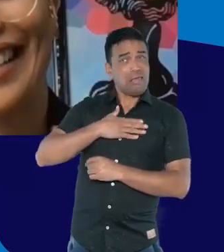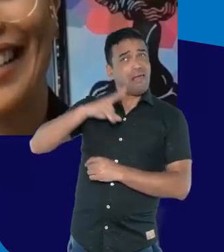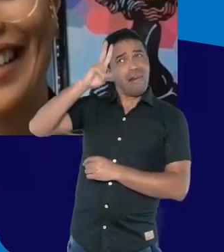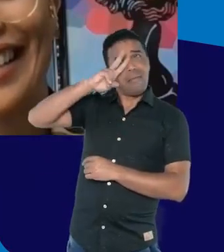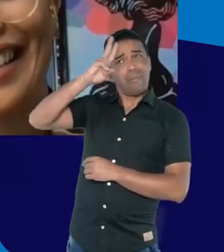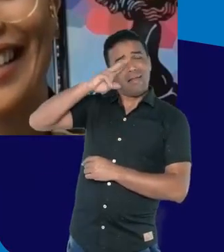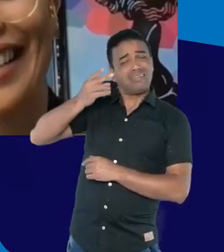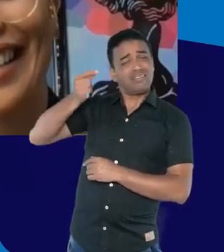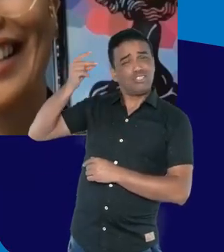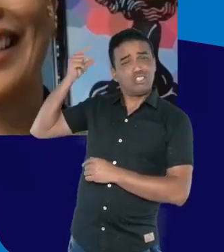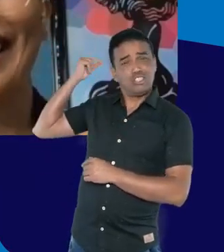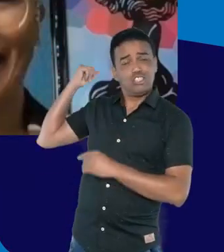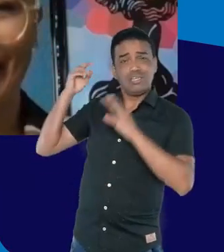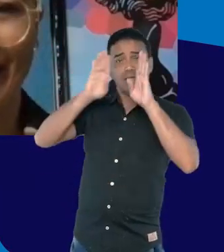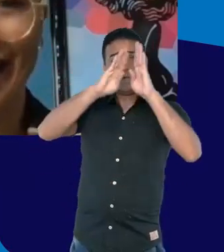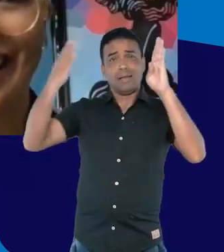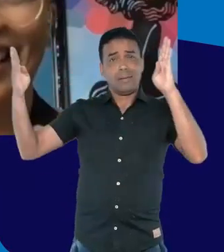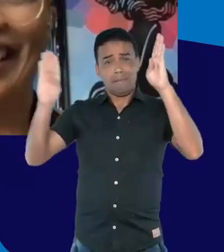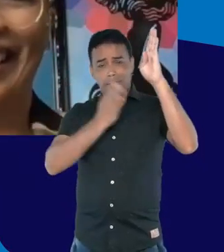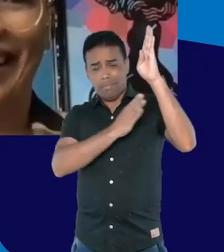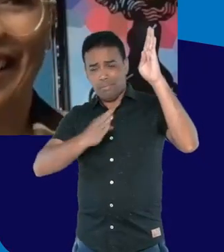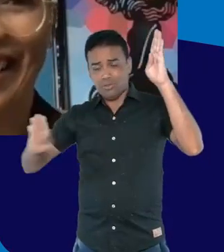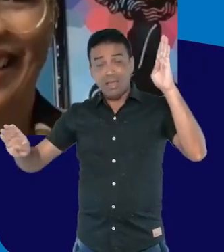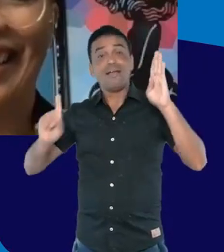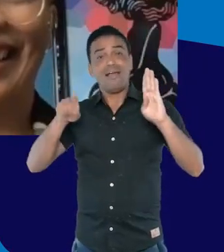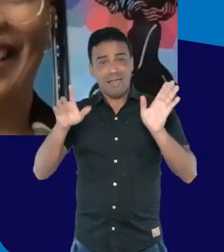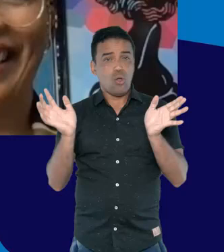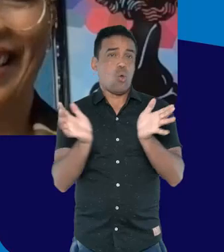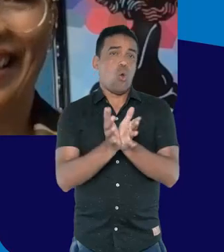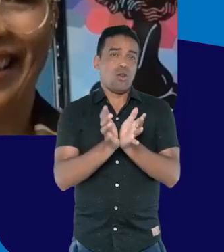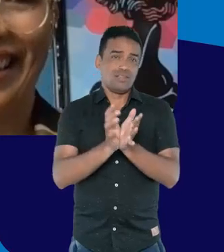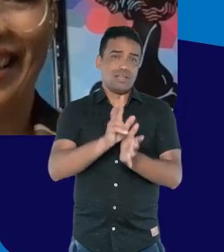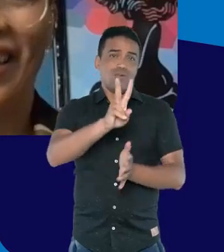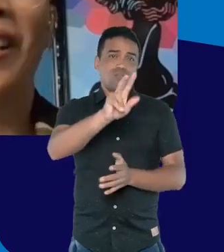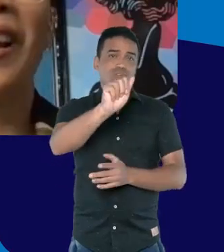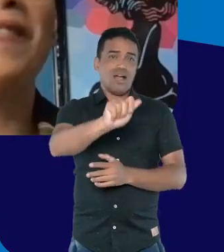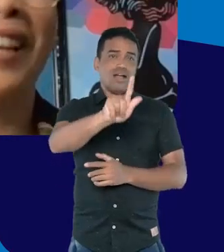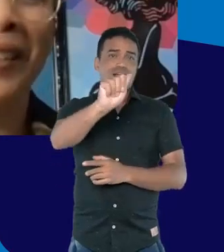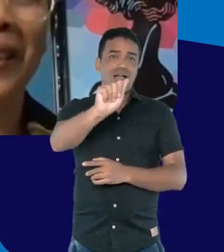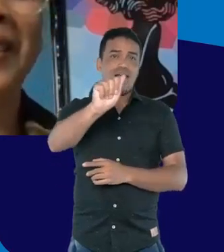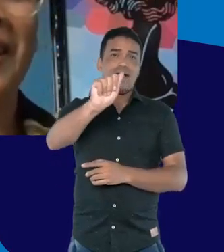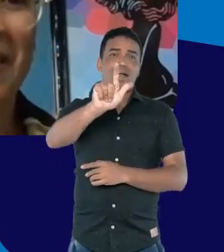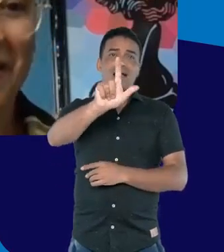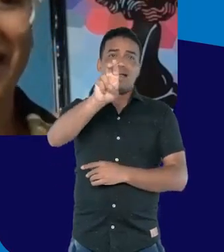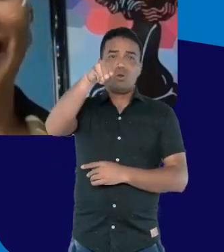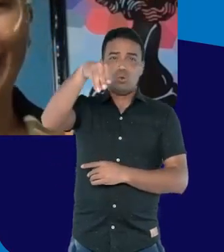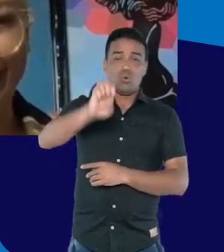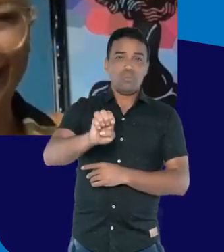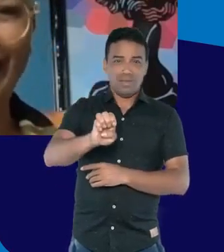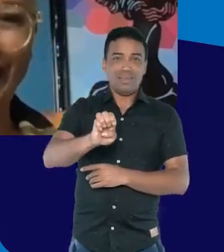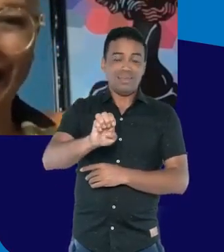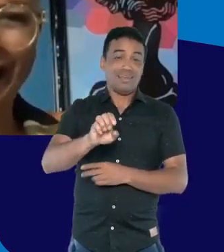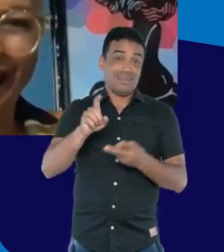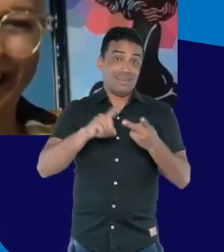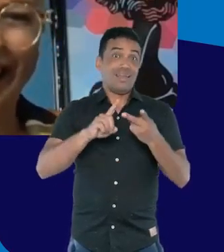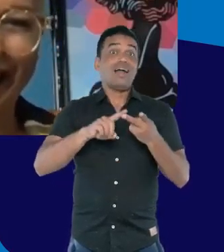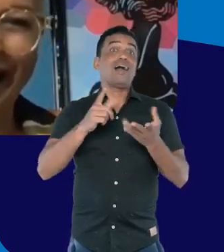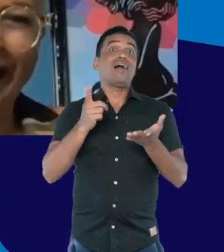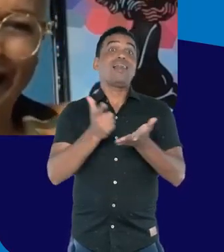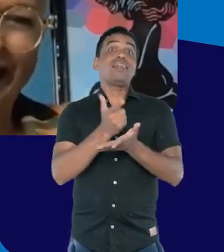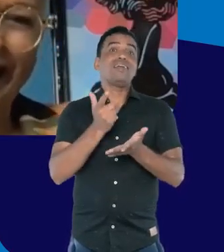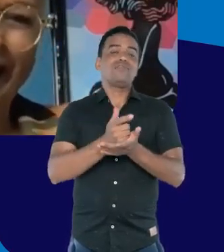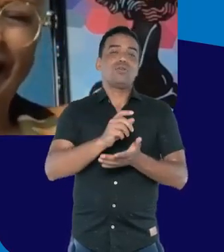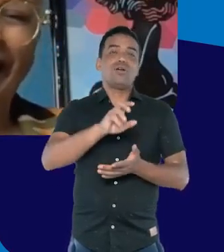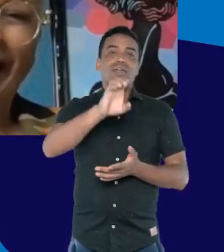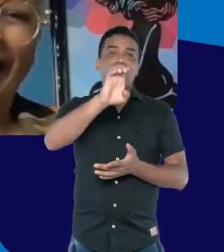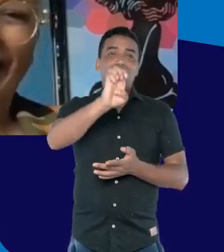de biblioteca era justamente a coleção Vagalume. Eu lembro até o livro, foi O Escaravelho do Diabo, que Caravelho do Diabo. sempre foi um grande favorito.